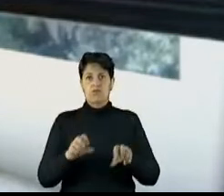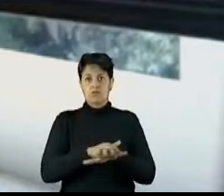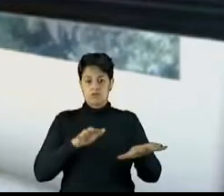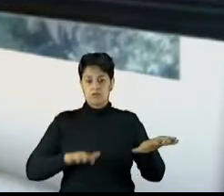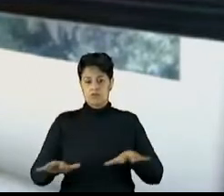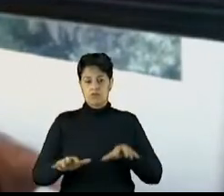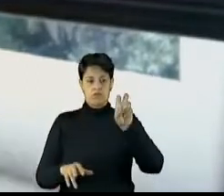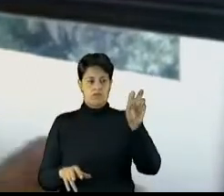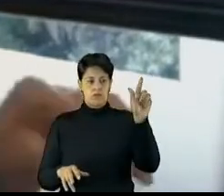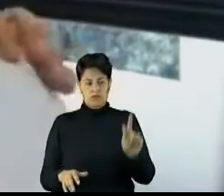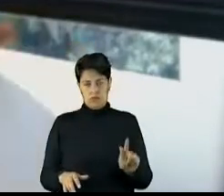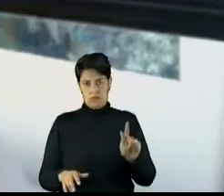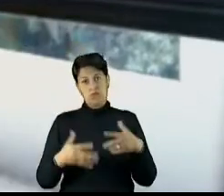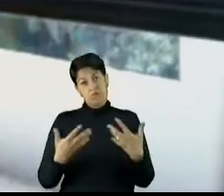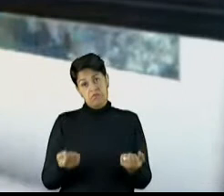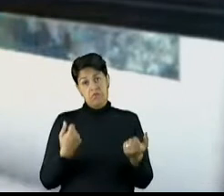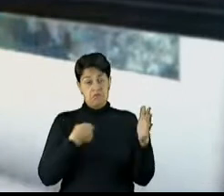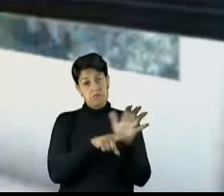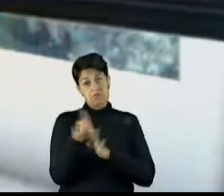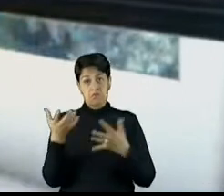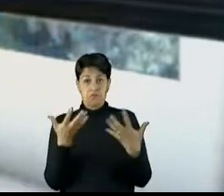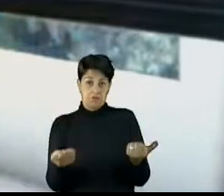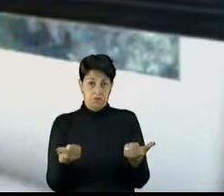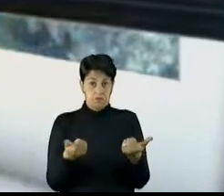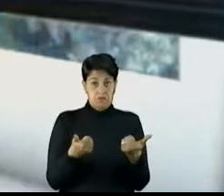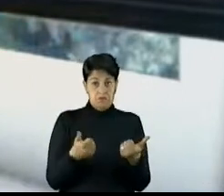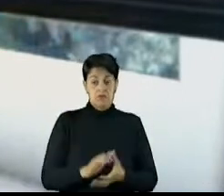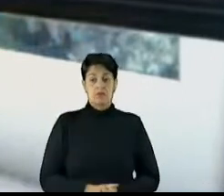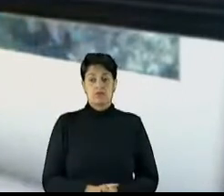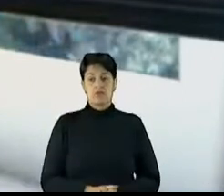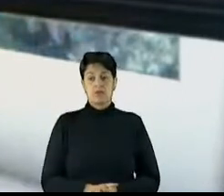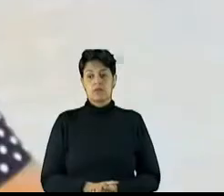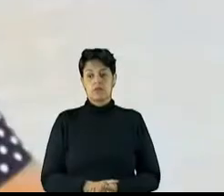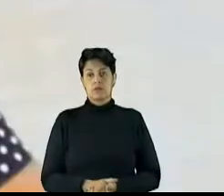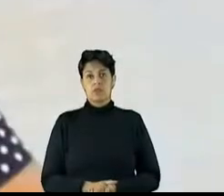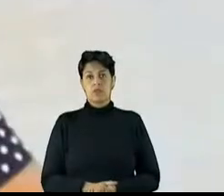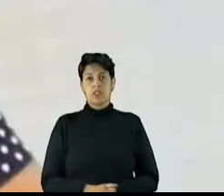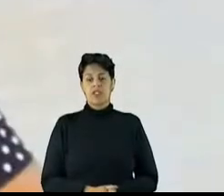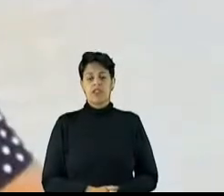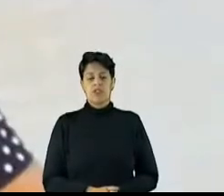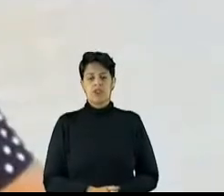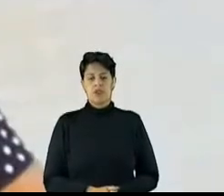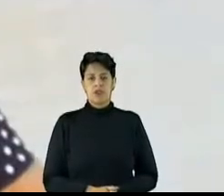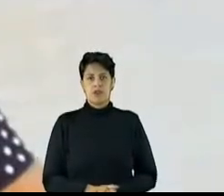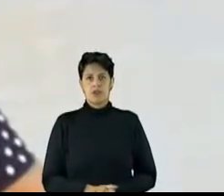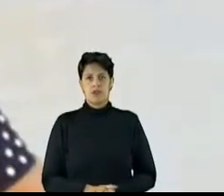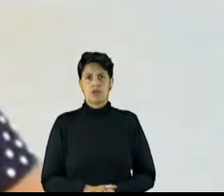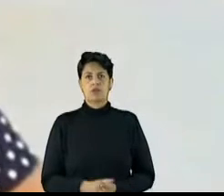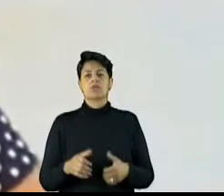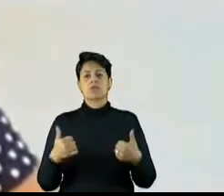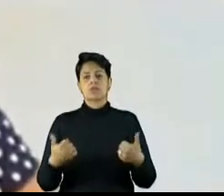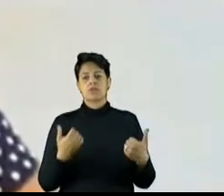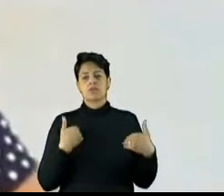trata de um número cabalístico que um belo dia alguém acordou e entendeu que 35 dias é o número ideal para se